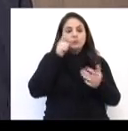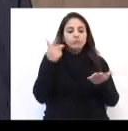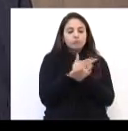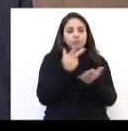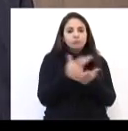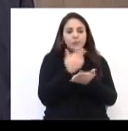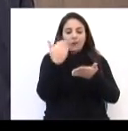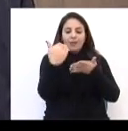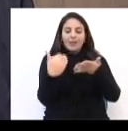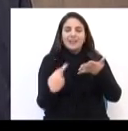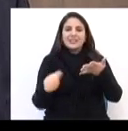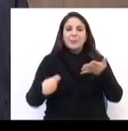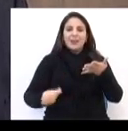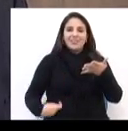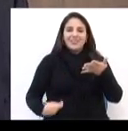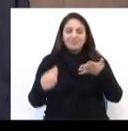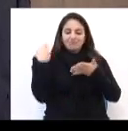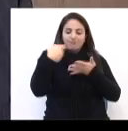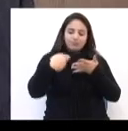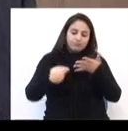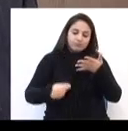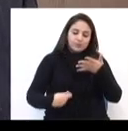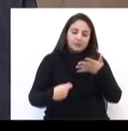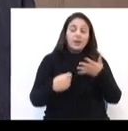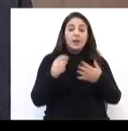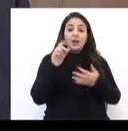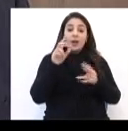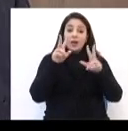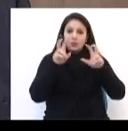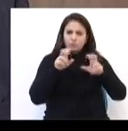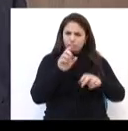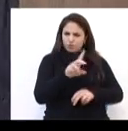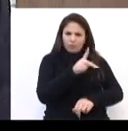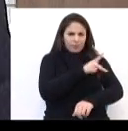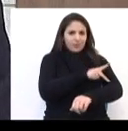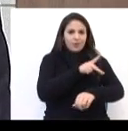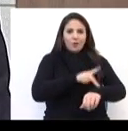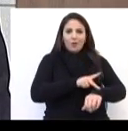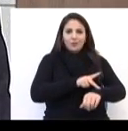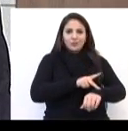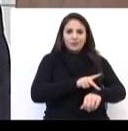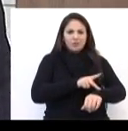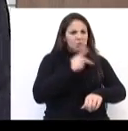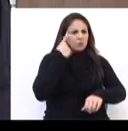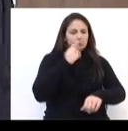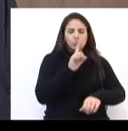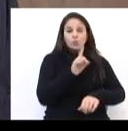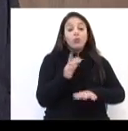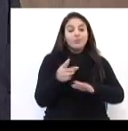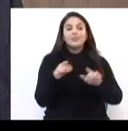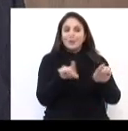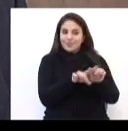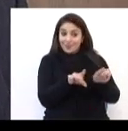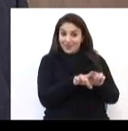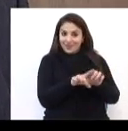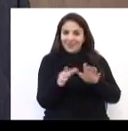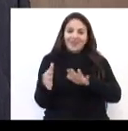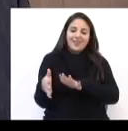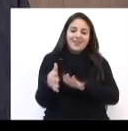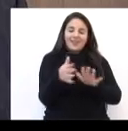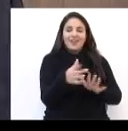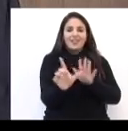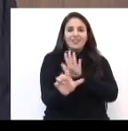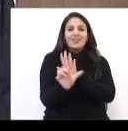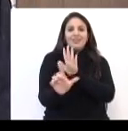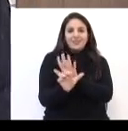é uma questão não só pedagógica e também política, mas é uma questão também de legalidade, porque